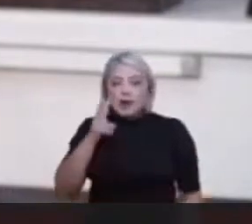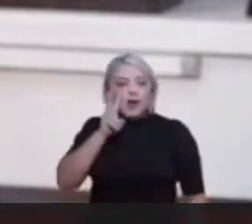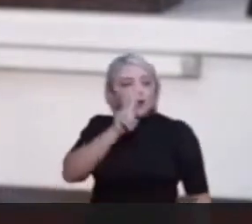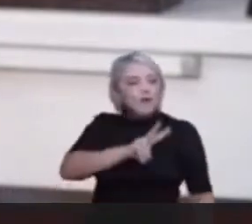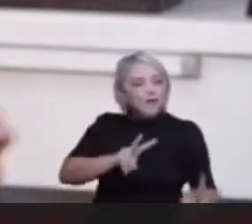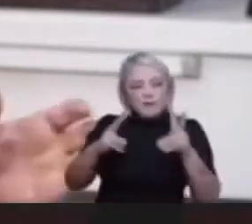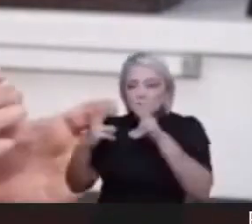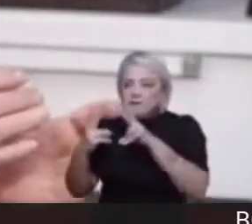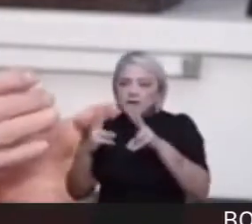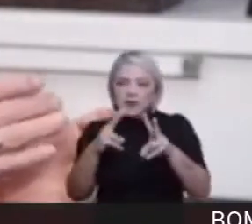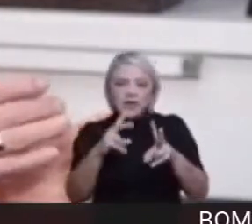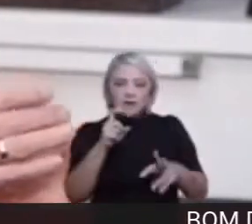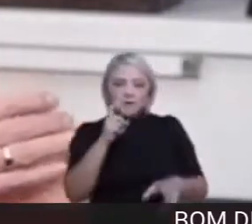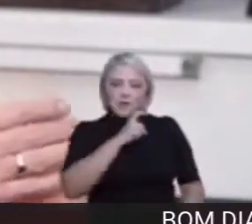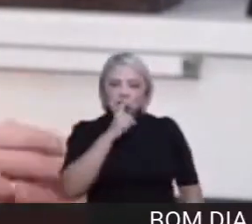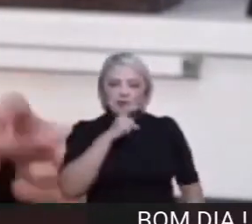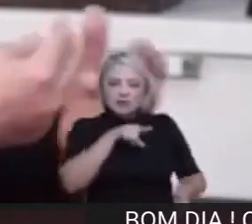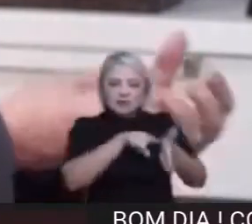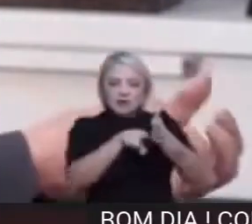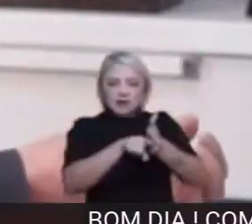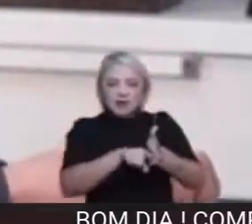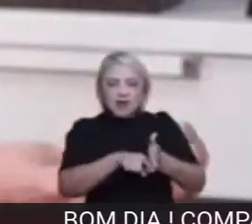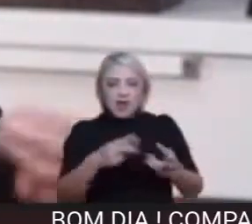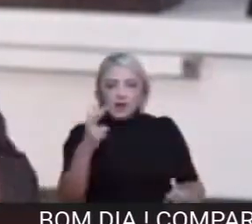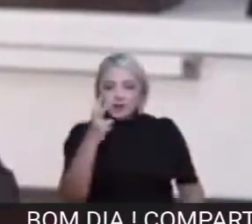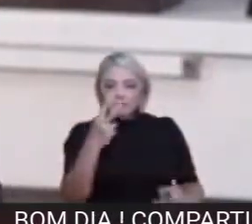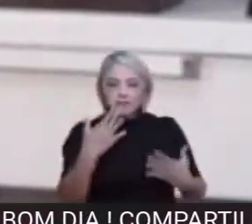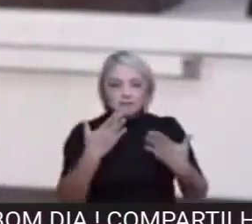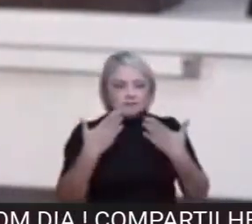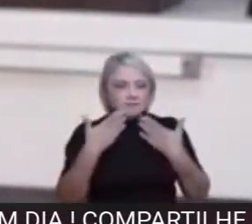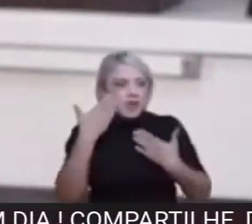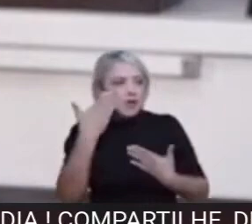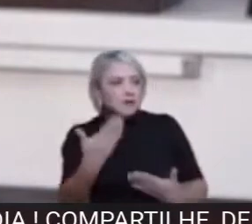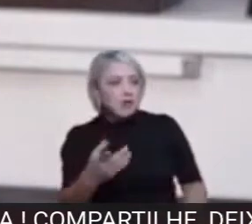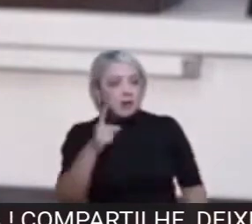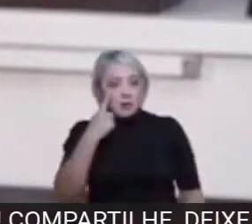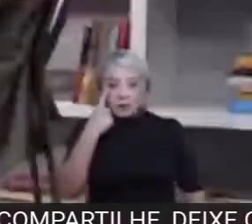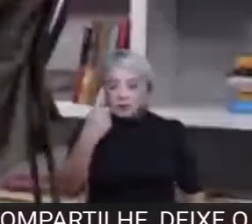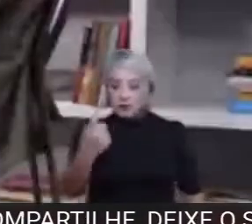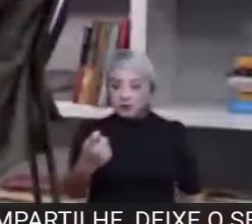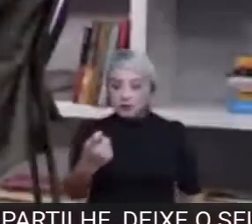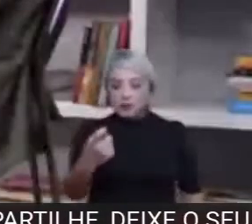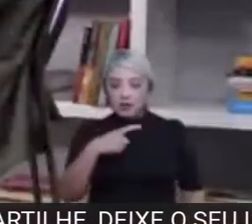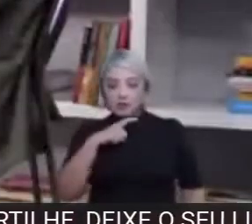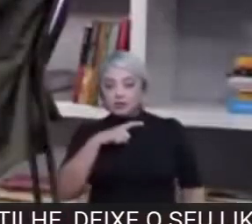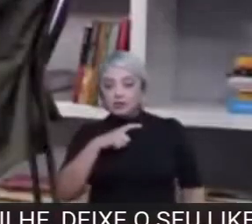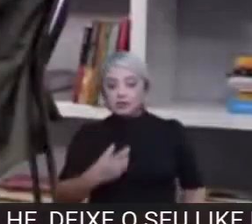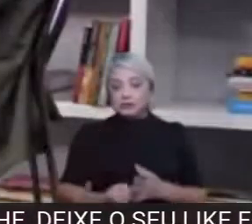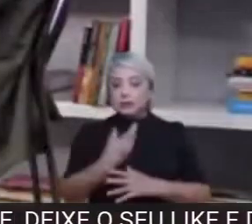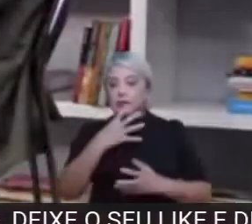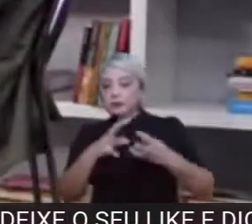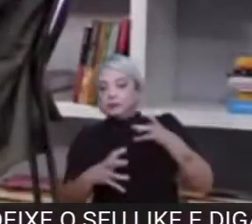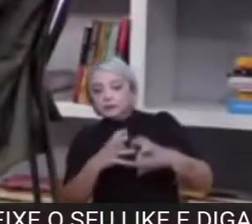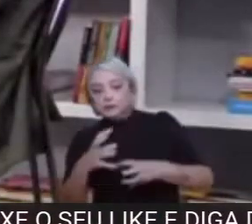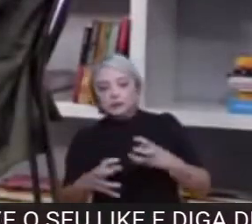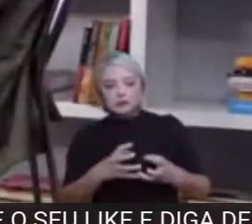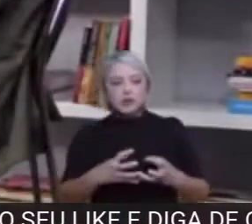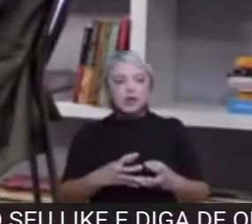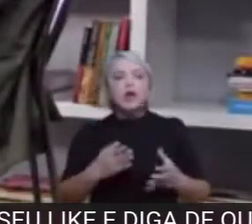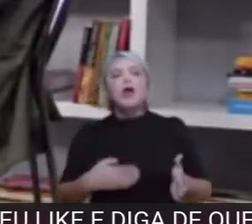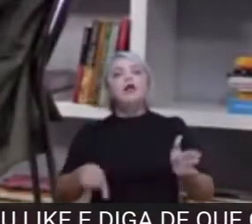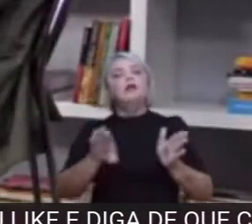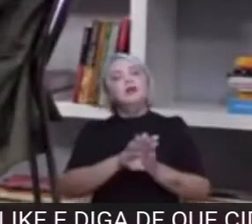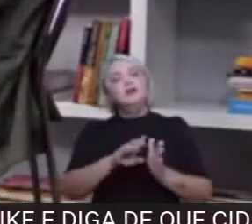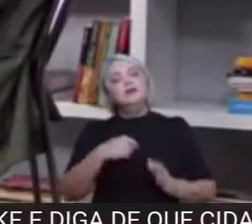perguntas. Eu via na cara o interesse de criar uma confusão para mim. Ou seja, até que eu cheguei à conclusão que eu